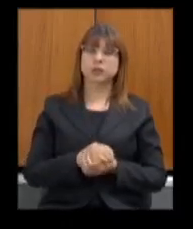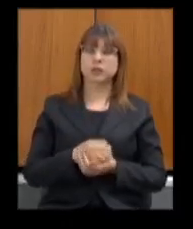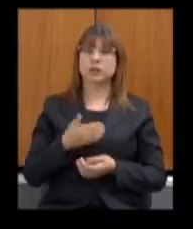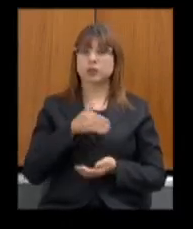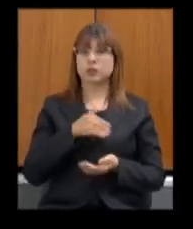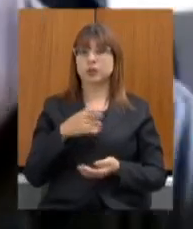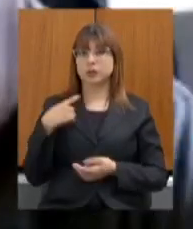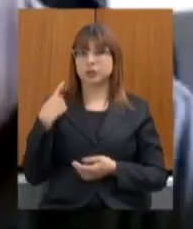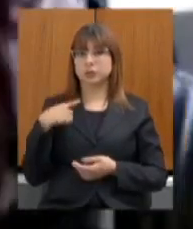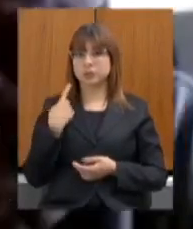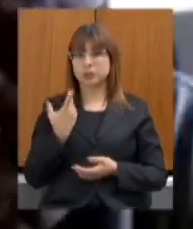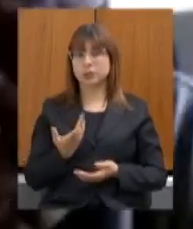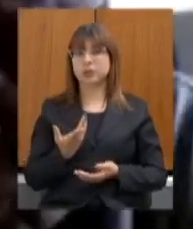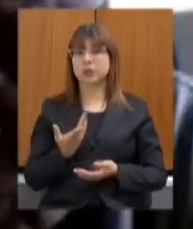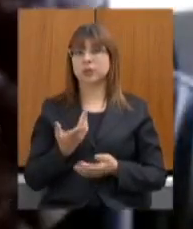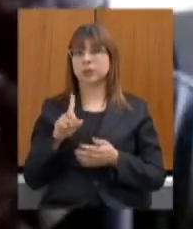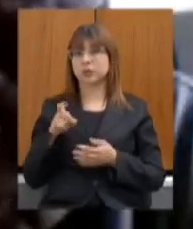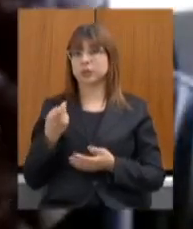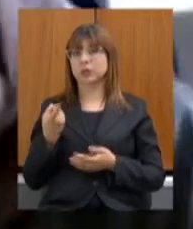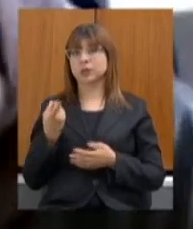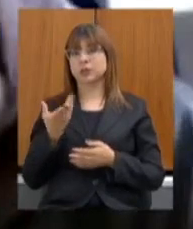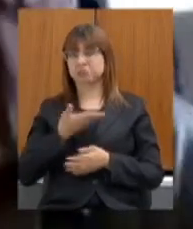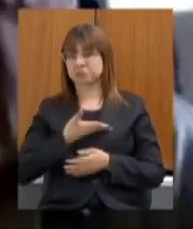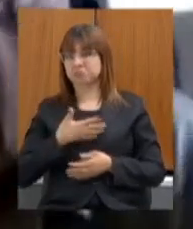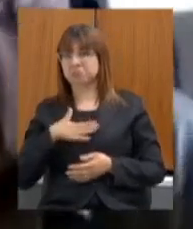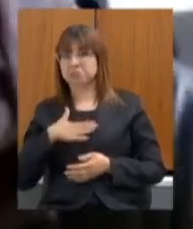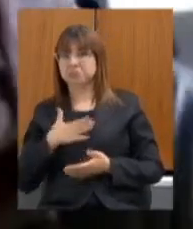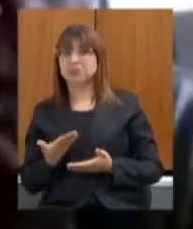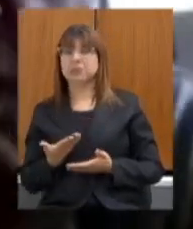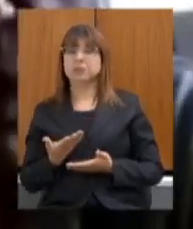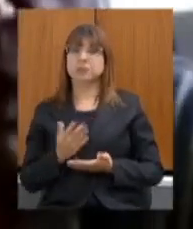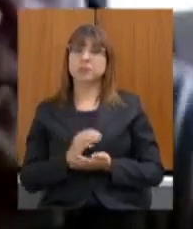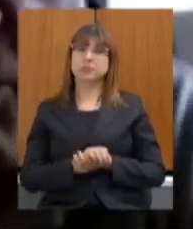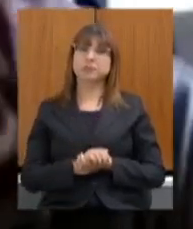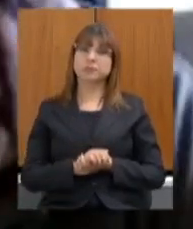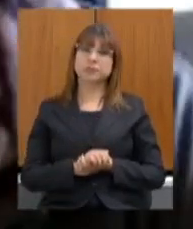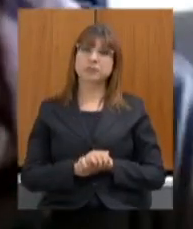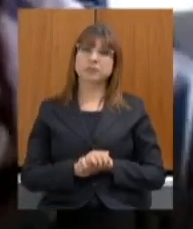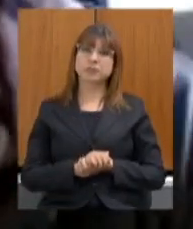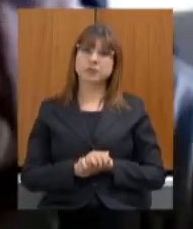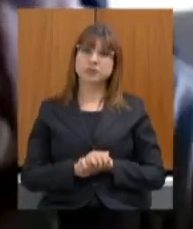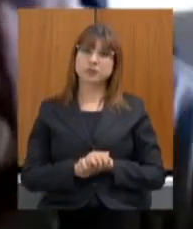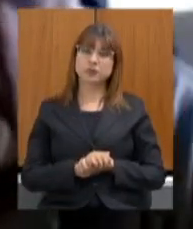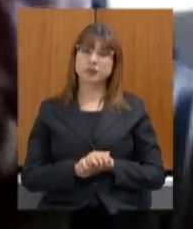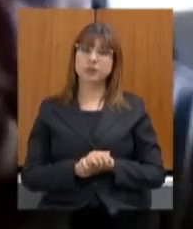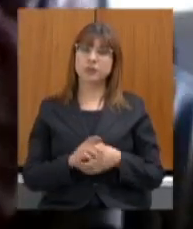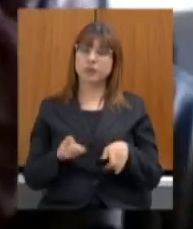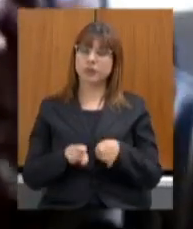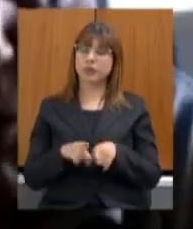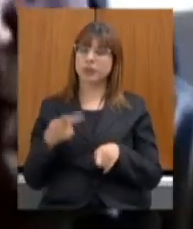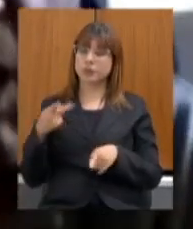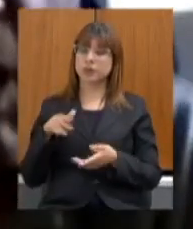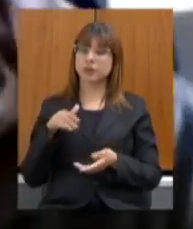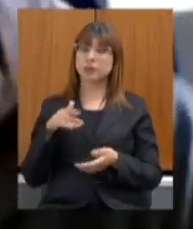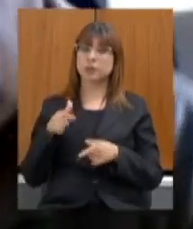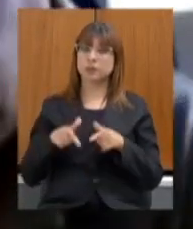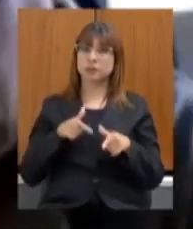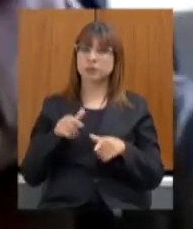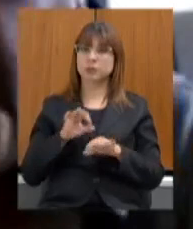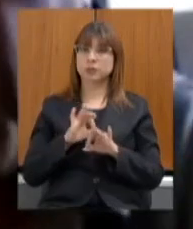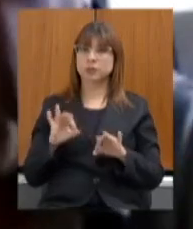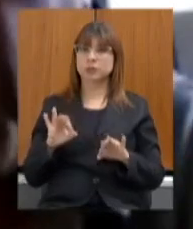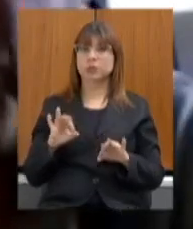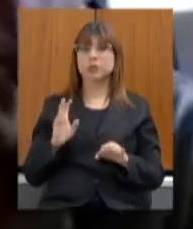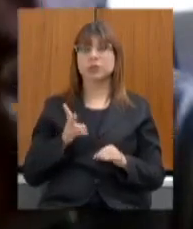o deputado do custódio, o ex-deputado do custódio, e o seu desempenho está sendo excelente, é aquilo que eu